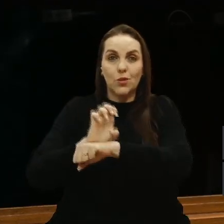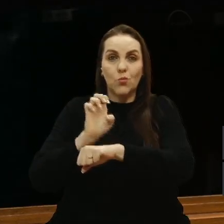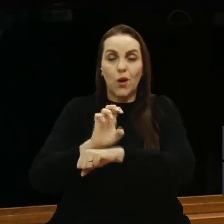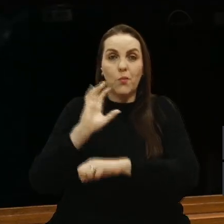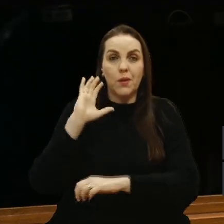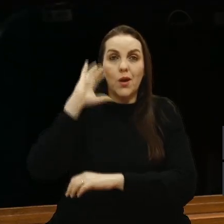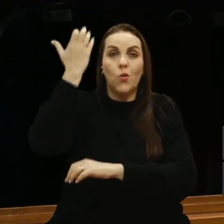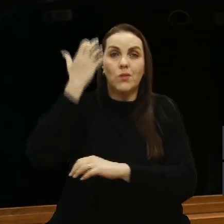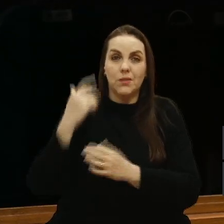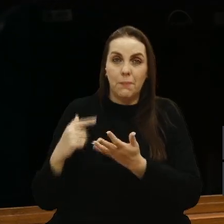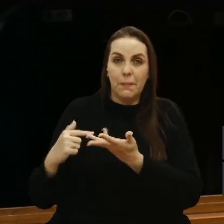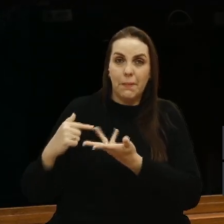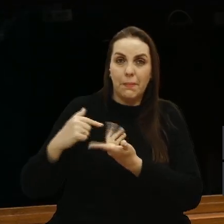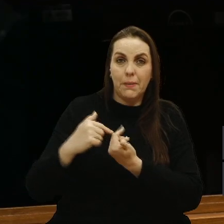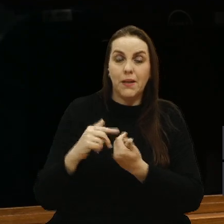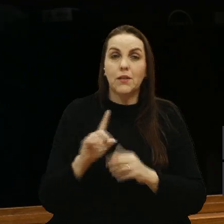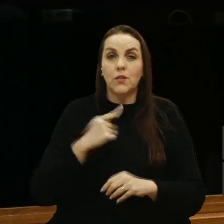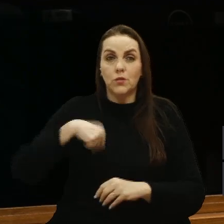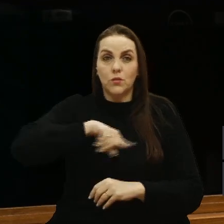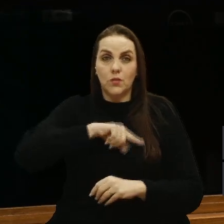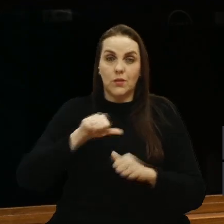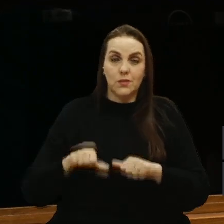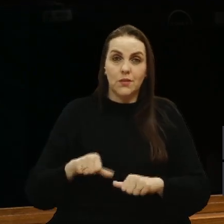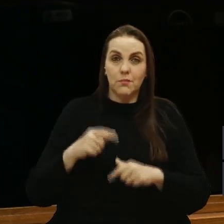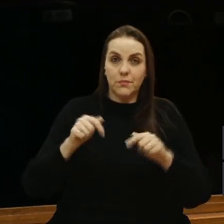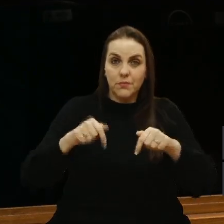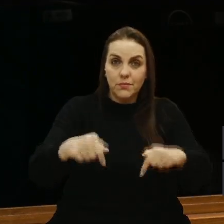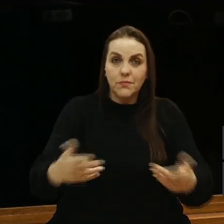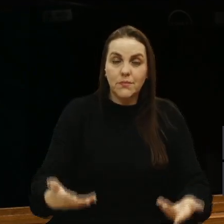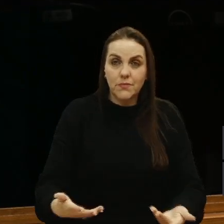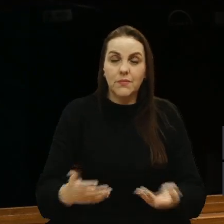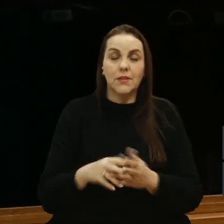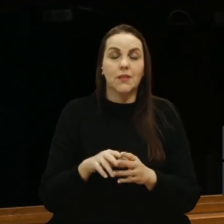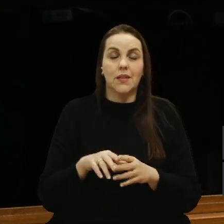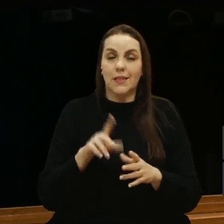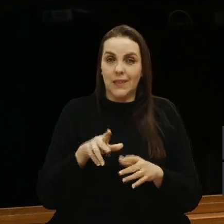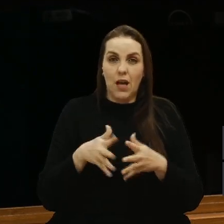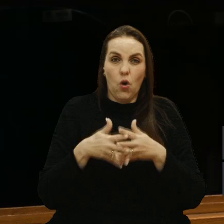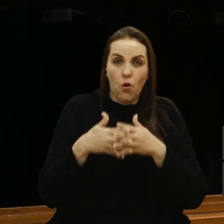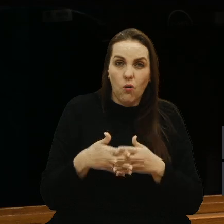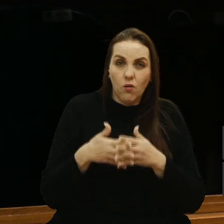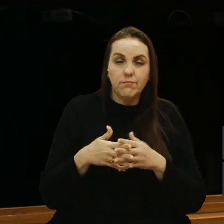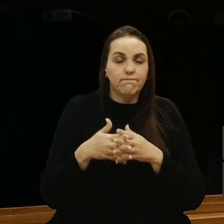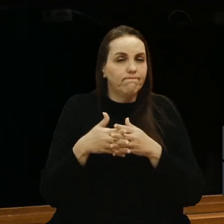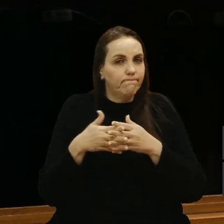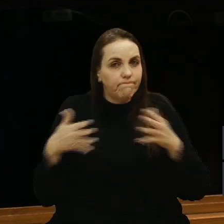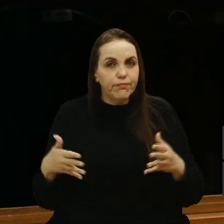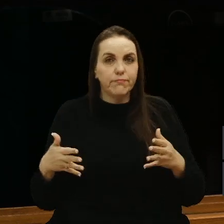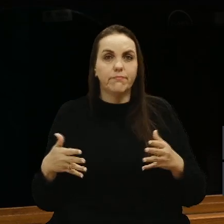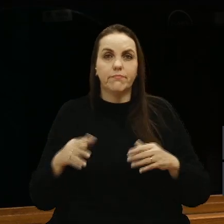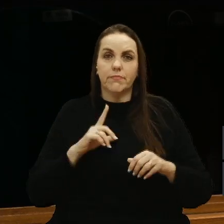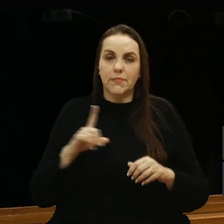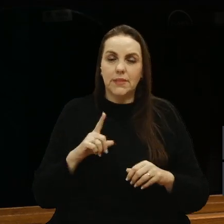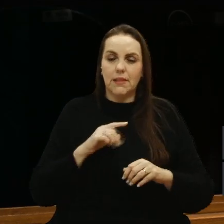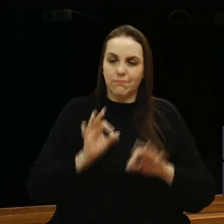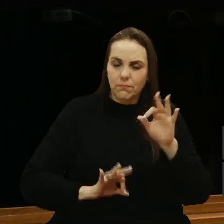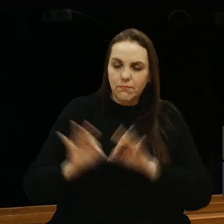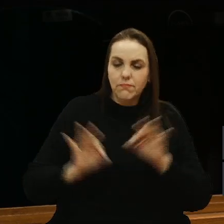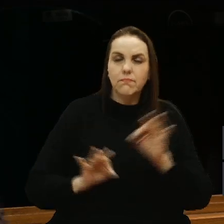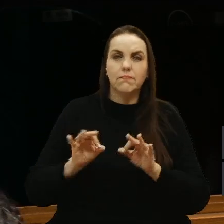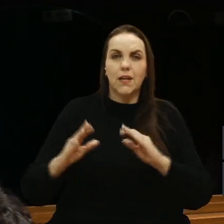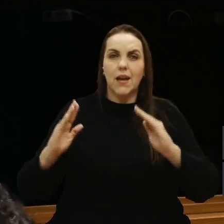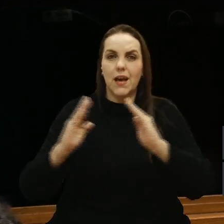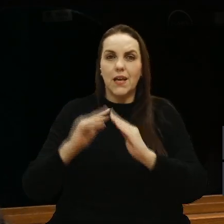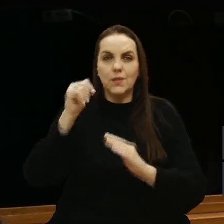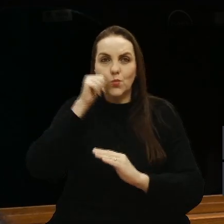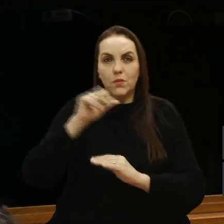acontecer. Mas nós estamos aqui para desenrolar os nós que existem, para materializar esses dispositivos. A Casa da Mulher Brasileira é um